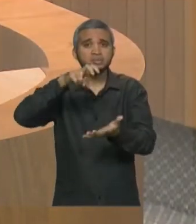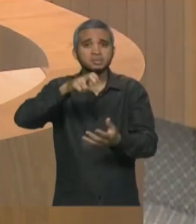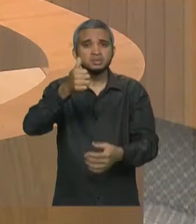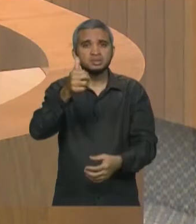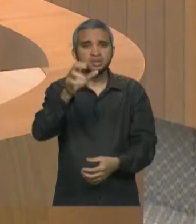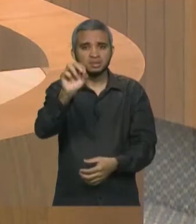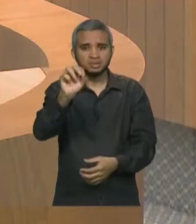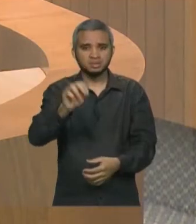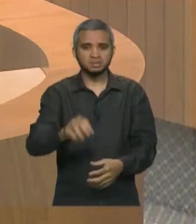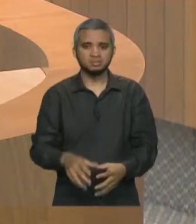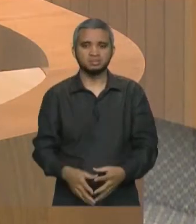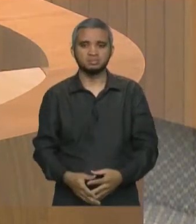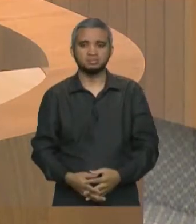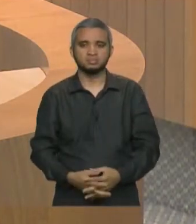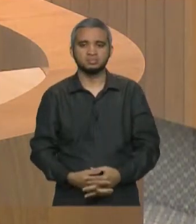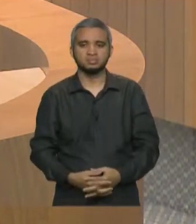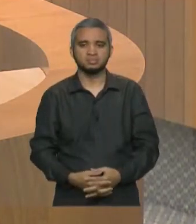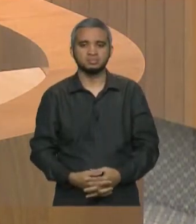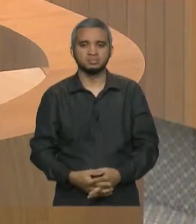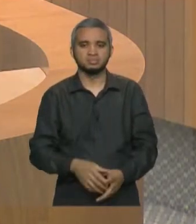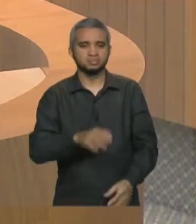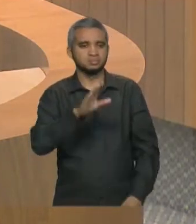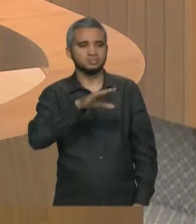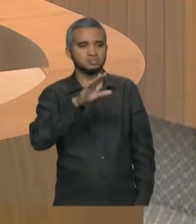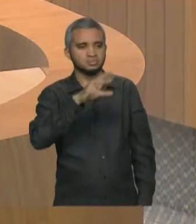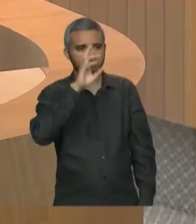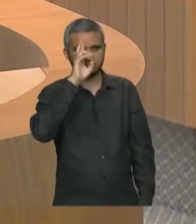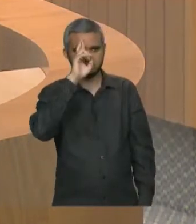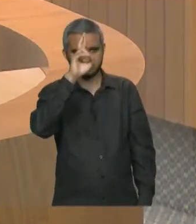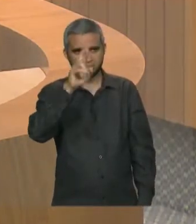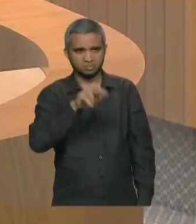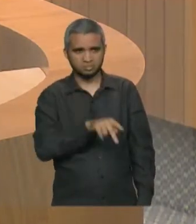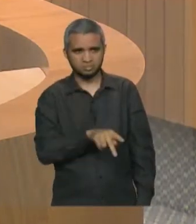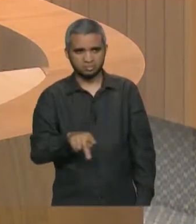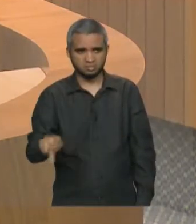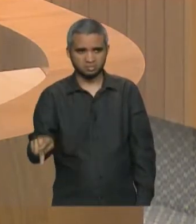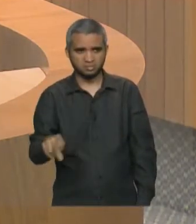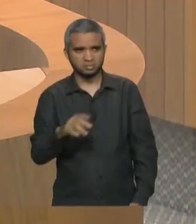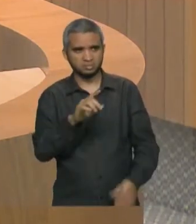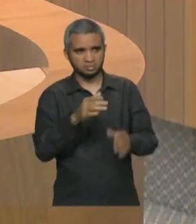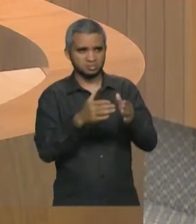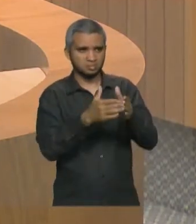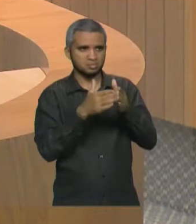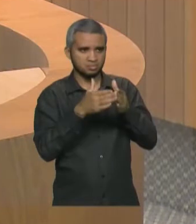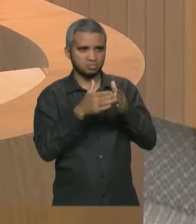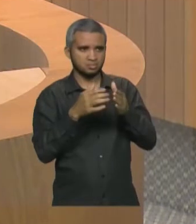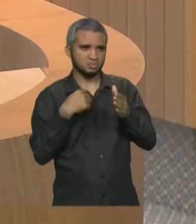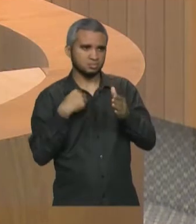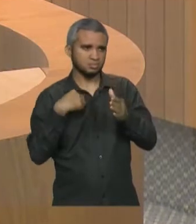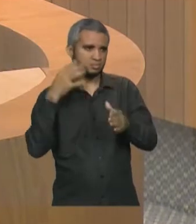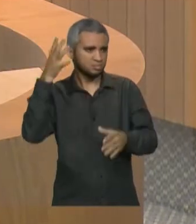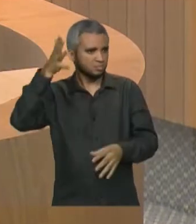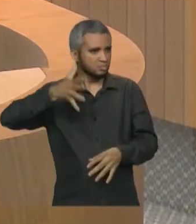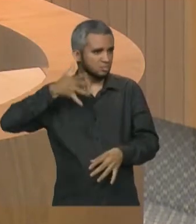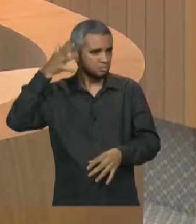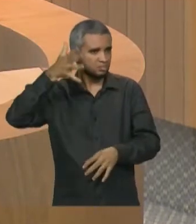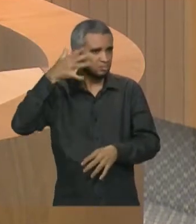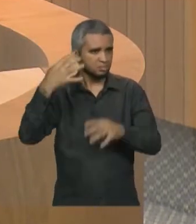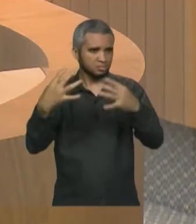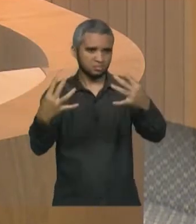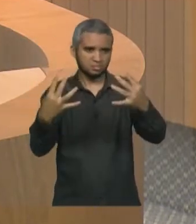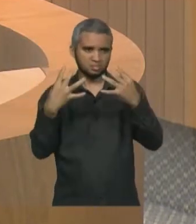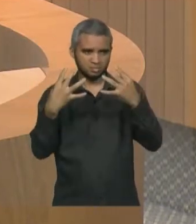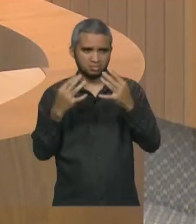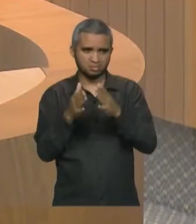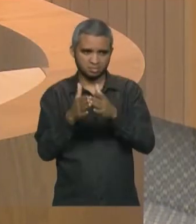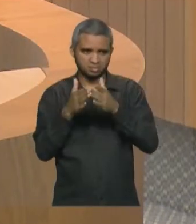senhor presidente, só solicitar a vossa excelência, tem um deputado utilizando a tribuna, por gentileza.